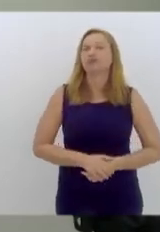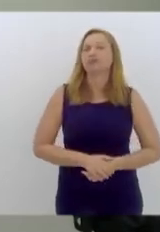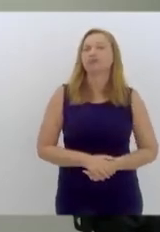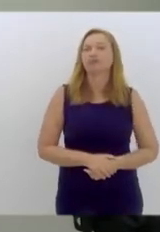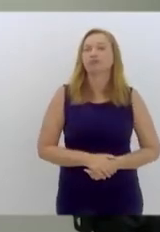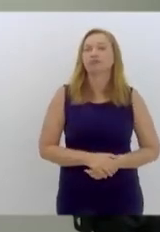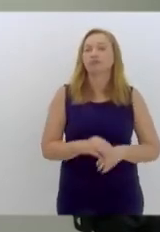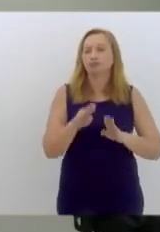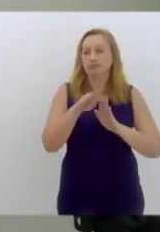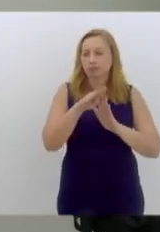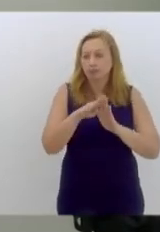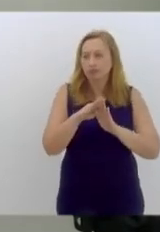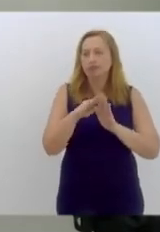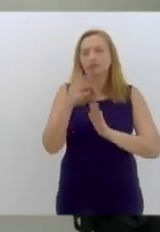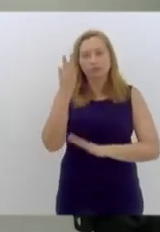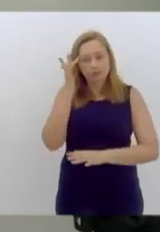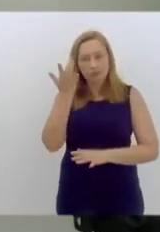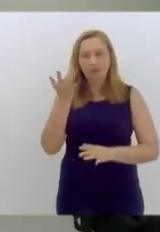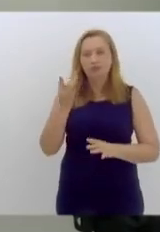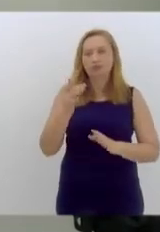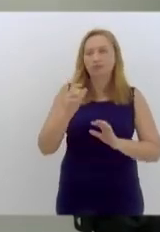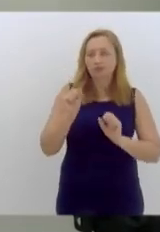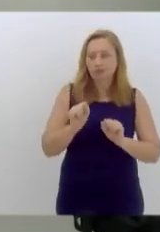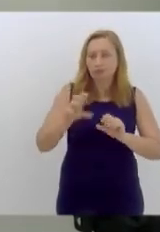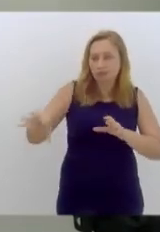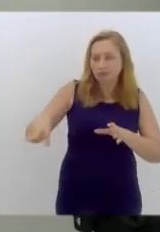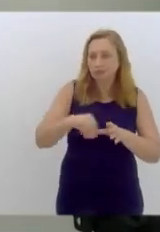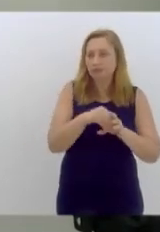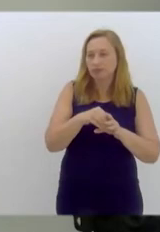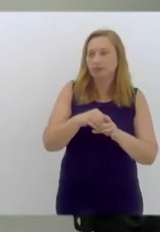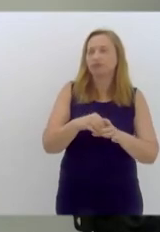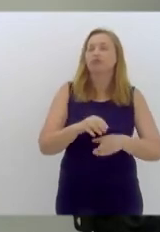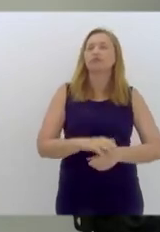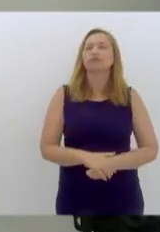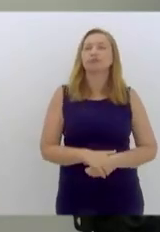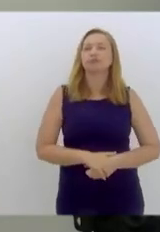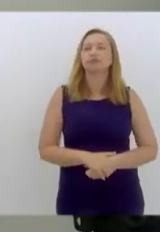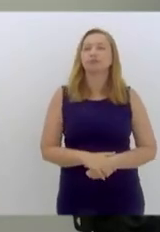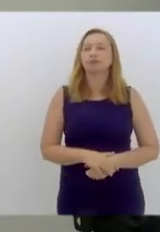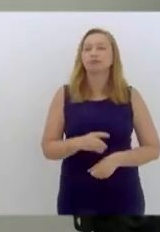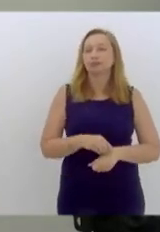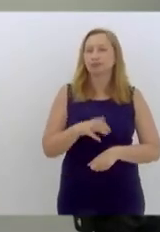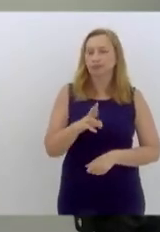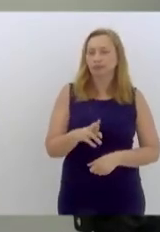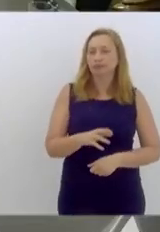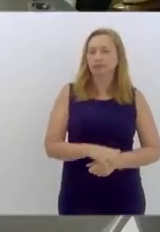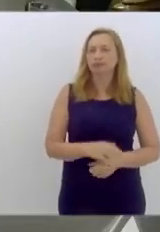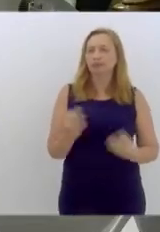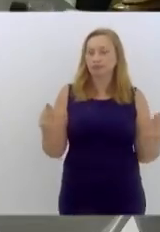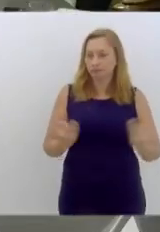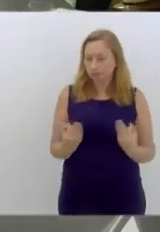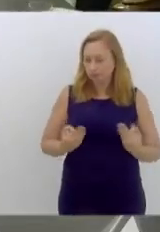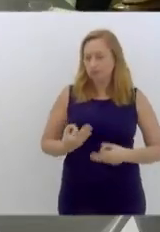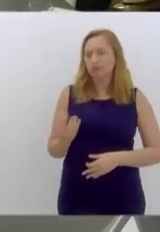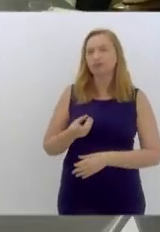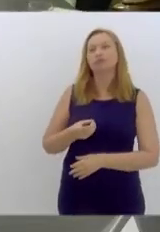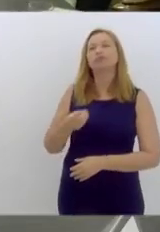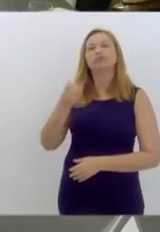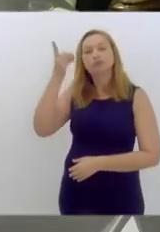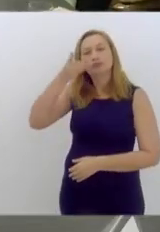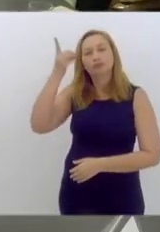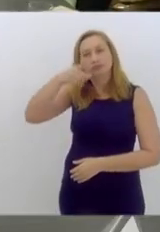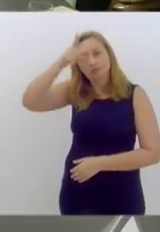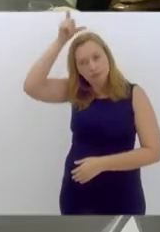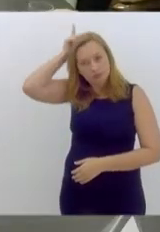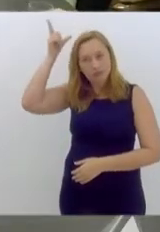esses três fatores que eu acho que poderiam aparecer nesse índice, de alguma forma. Doutora... Ótimo. Deputado Luiz Paulo, depois